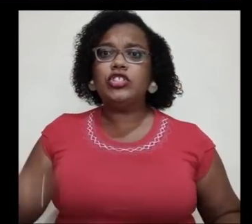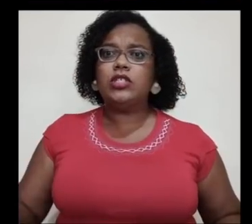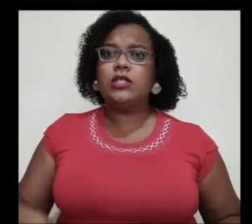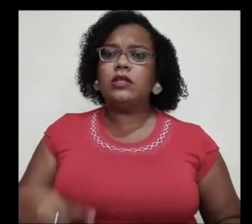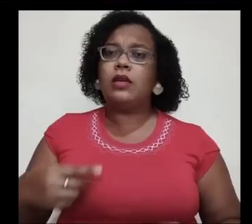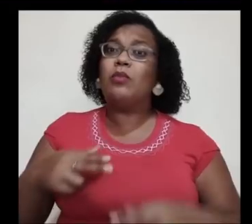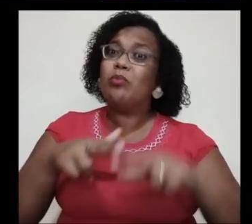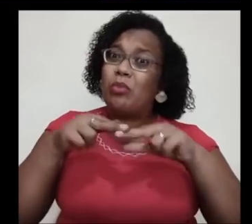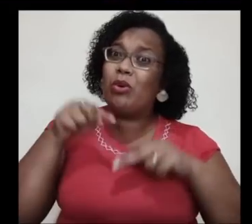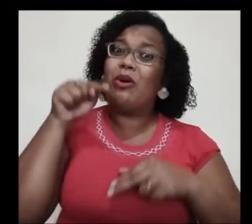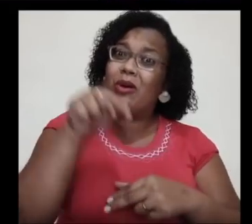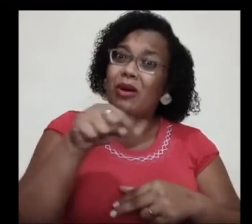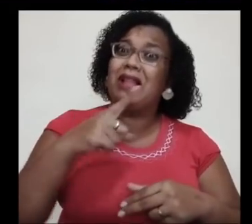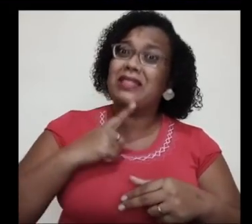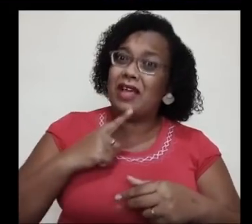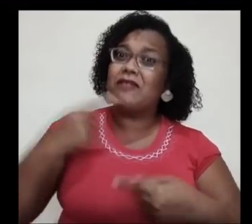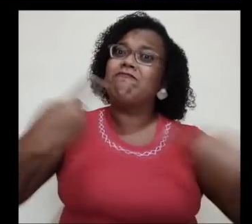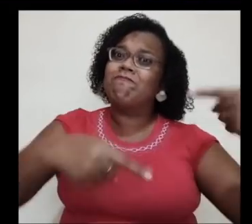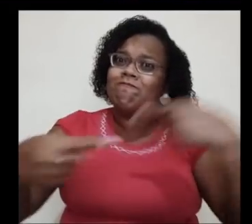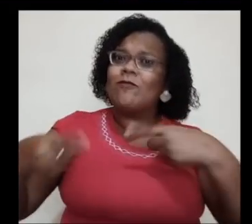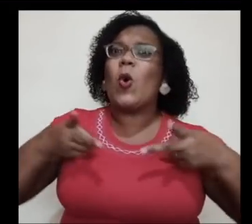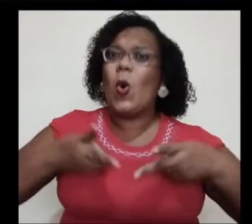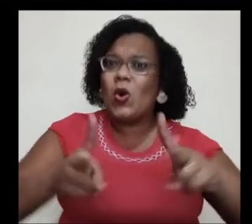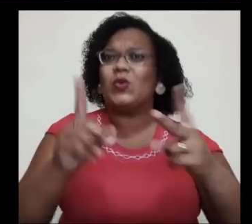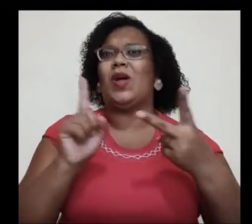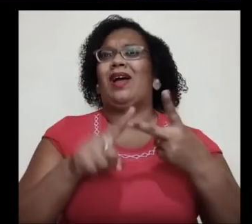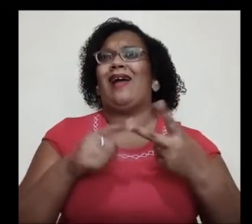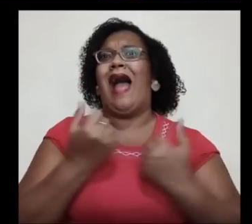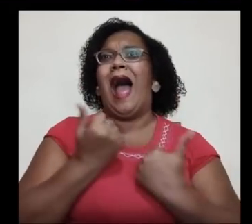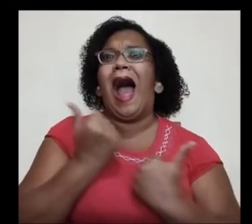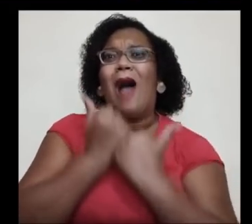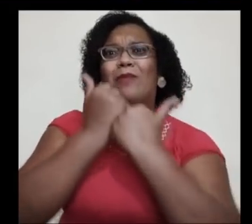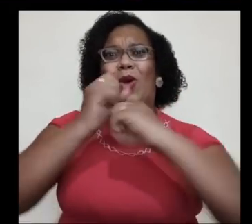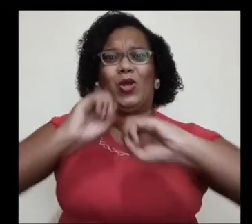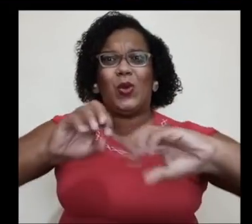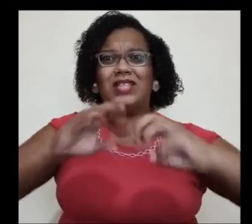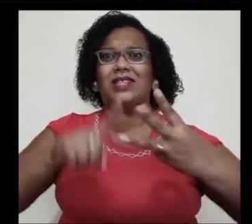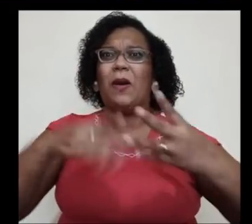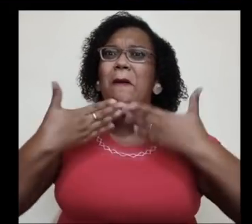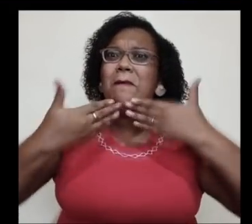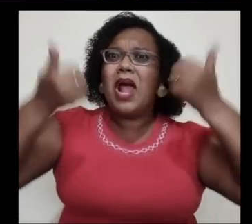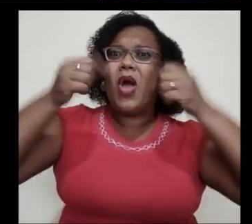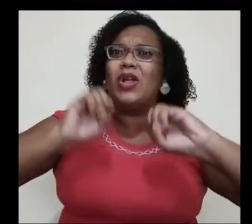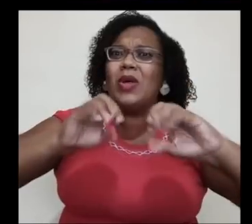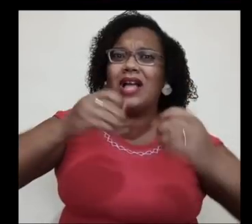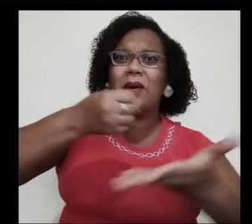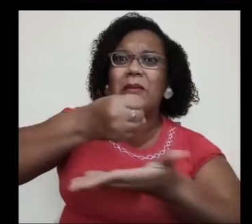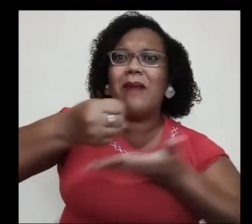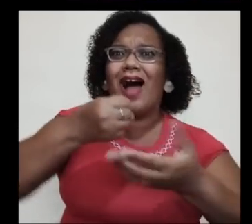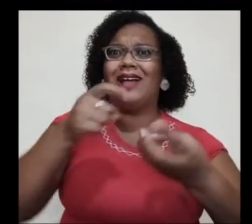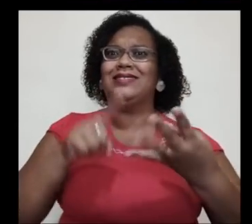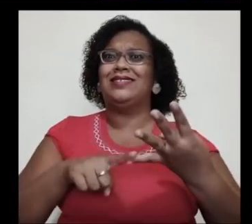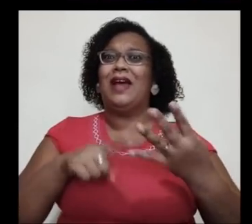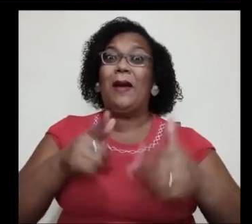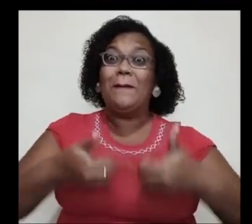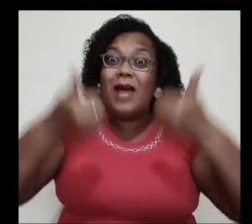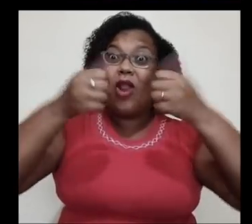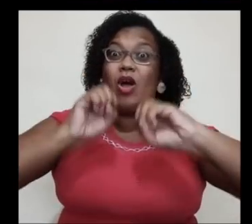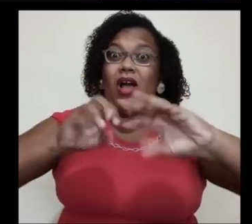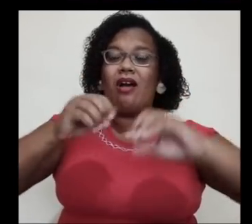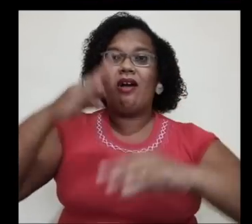da educação universitária, desenvolvimento da a produção, a formação de pessoal